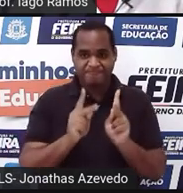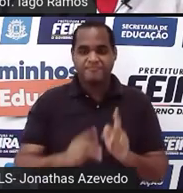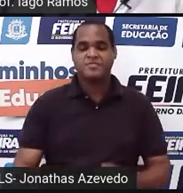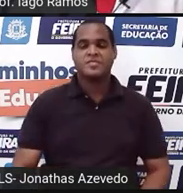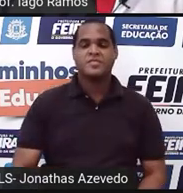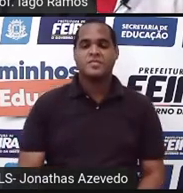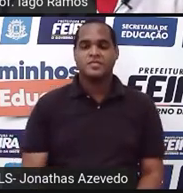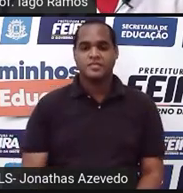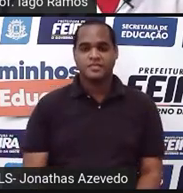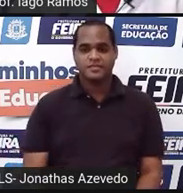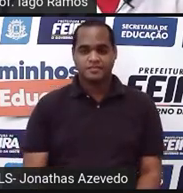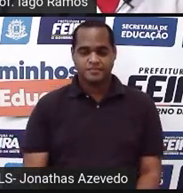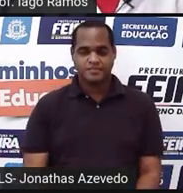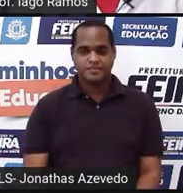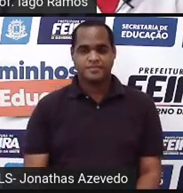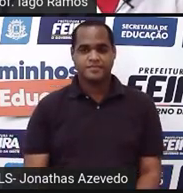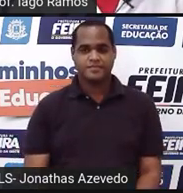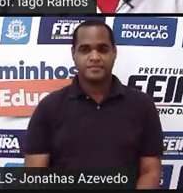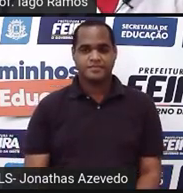Tchau.